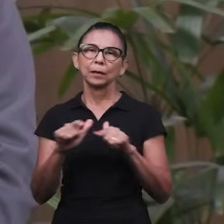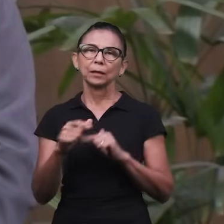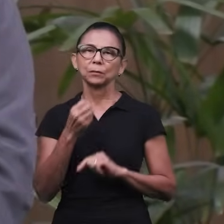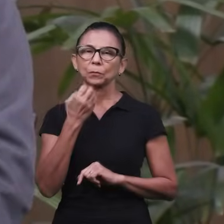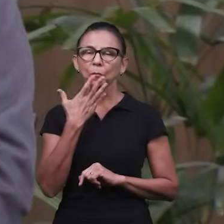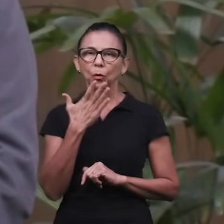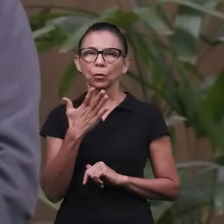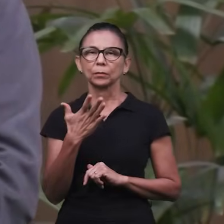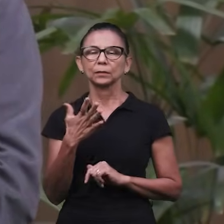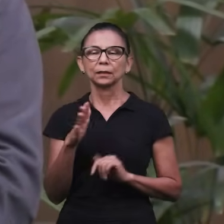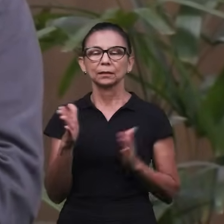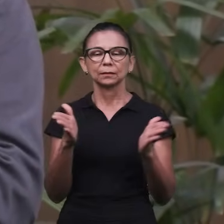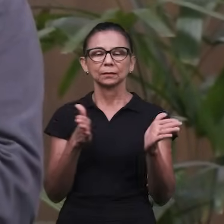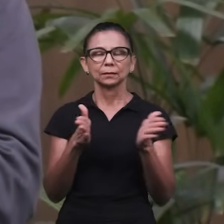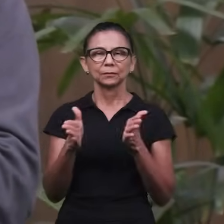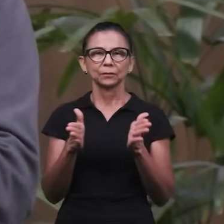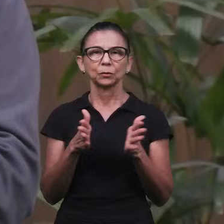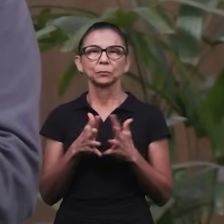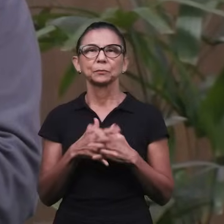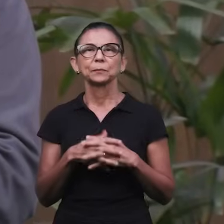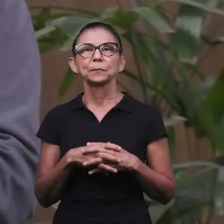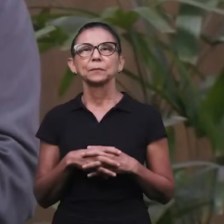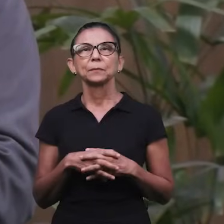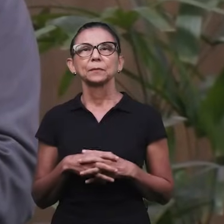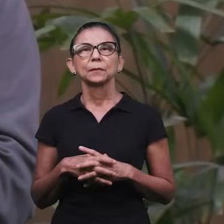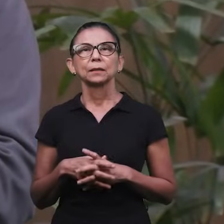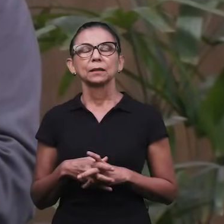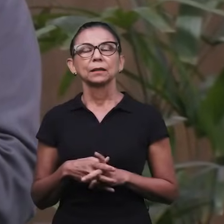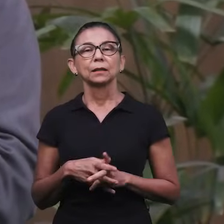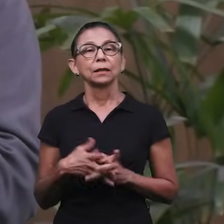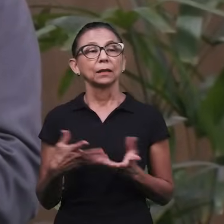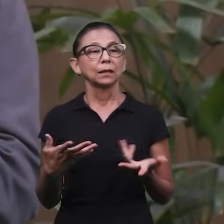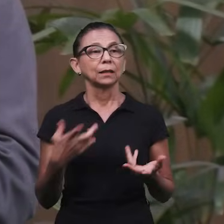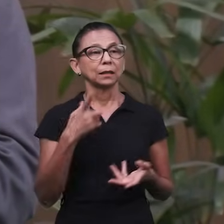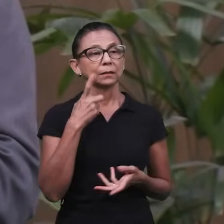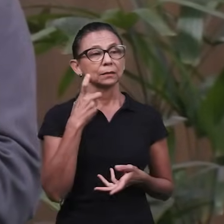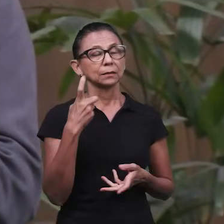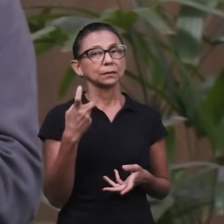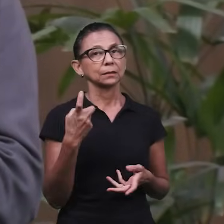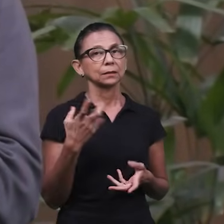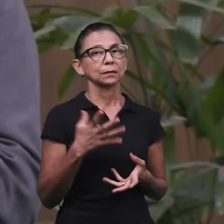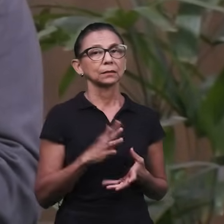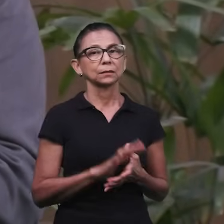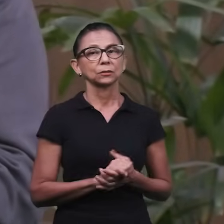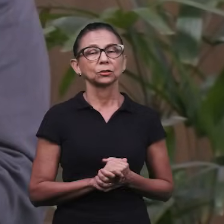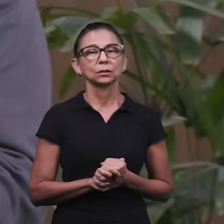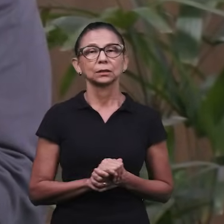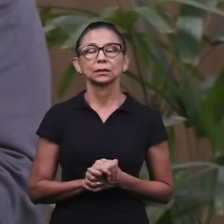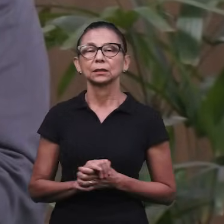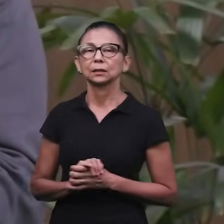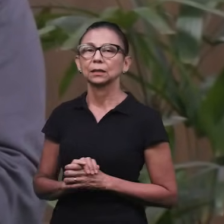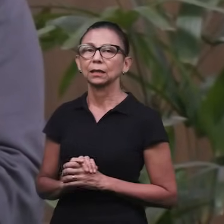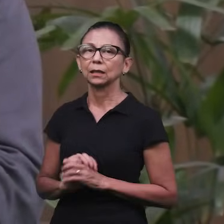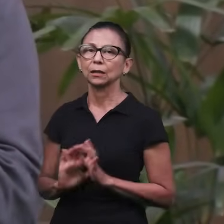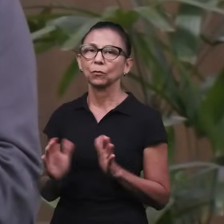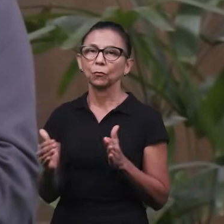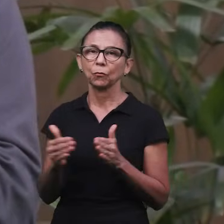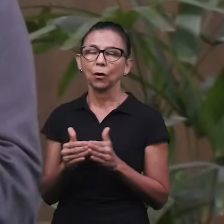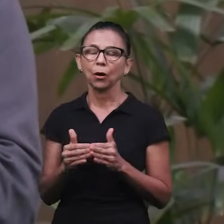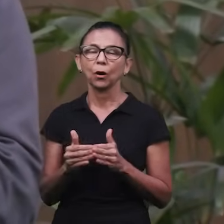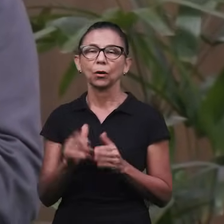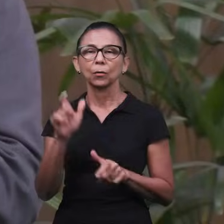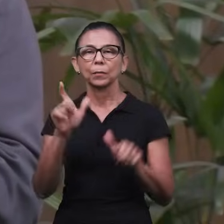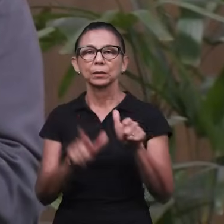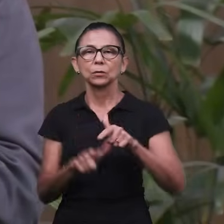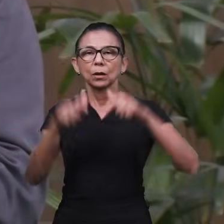a acessibilidade. É interessante que é um trabalho que ele é voltado, né, para pessoas com